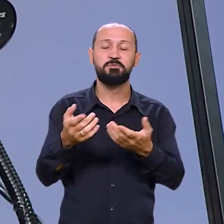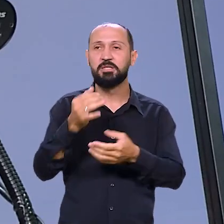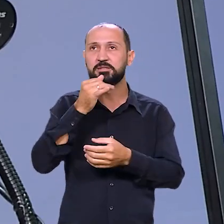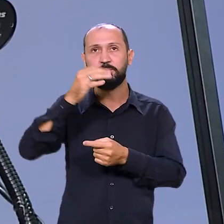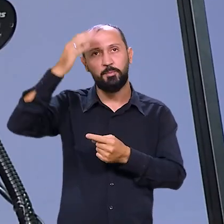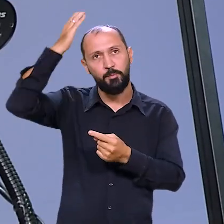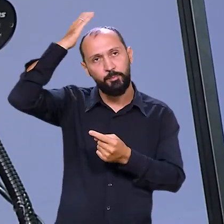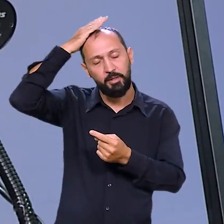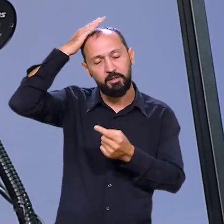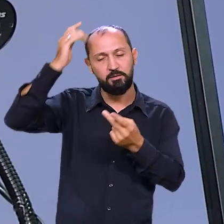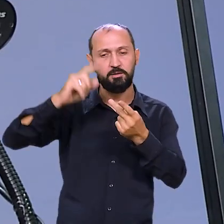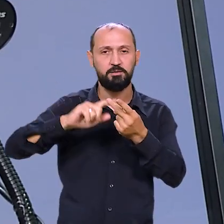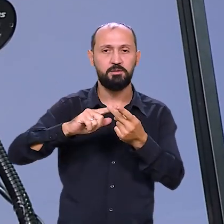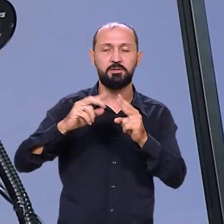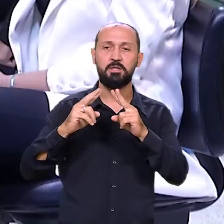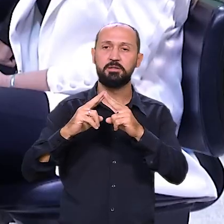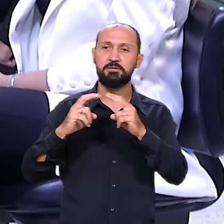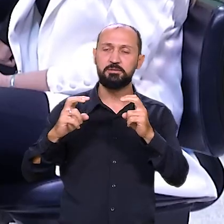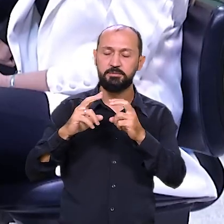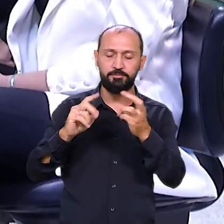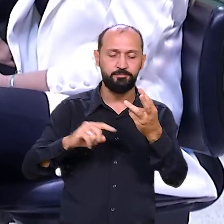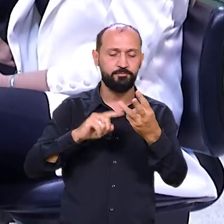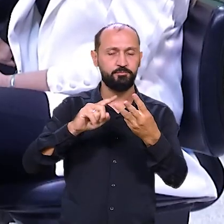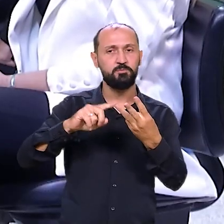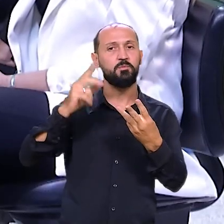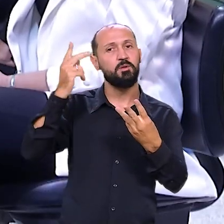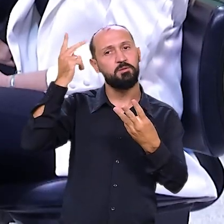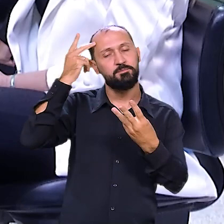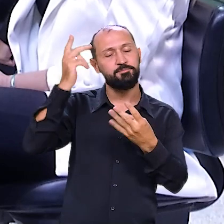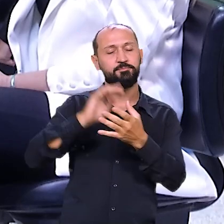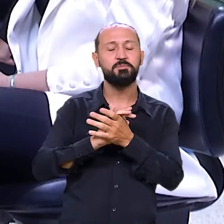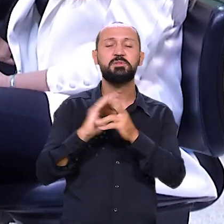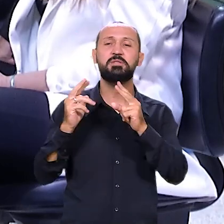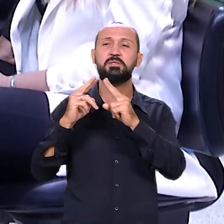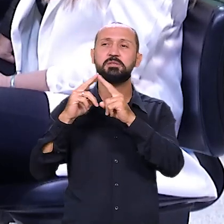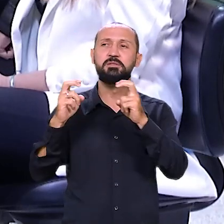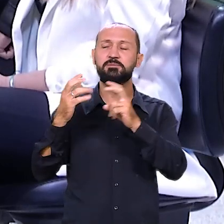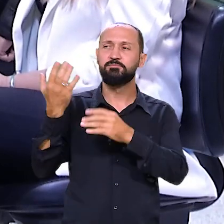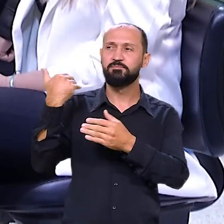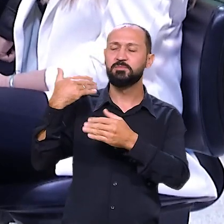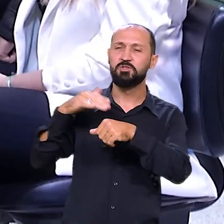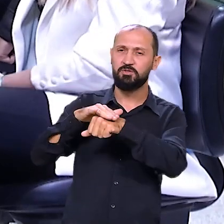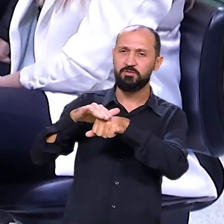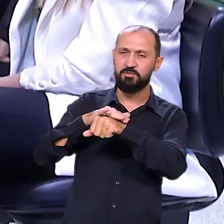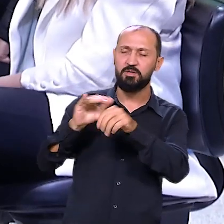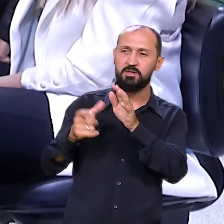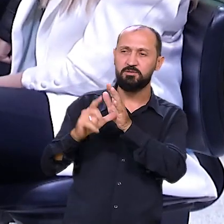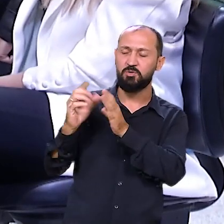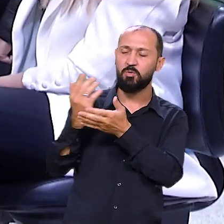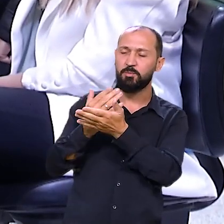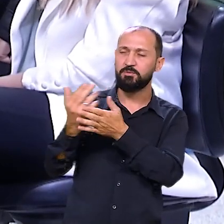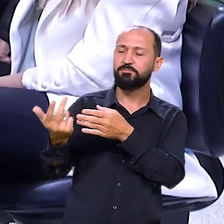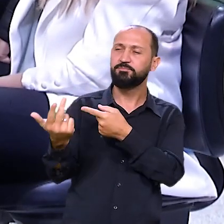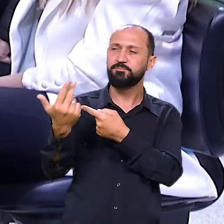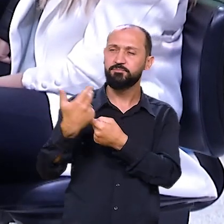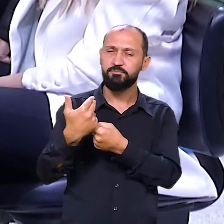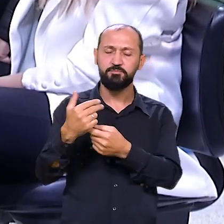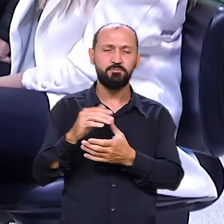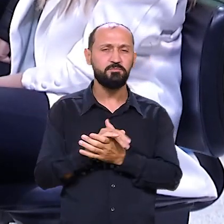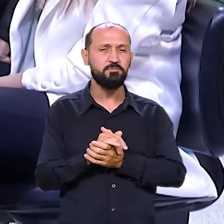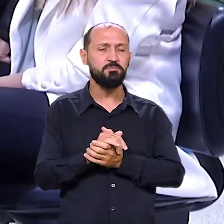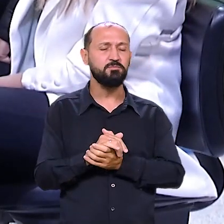né? Paraná, Santa Catarina, São Paulo. Santa Catarina, a gente estava conversando antes de gravar aqui,